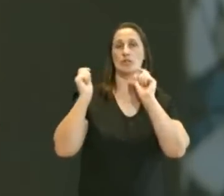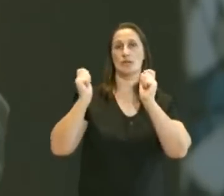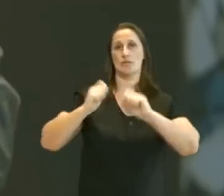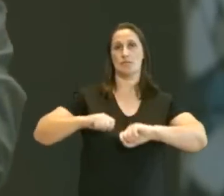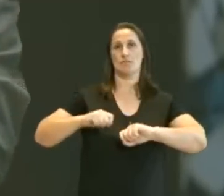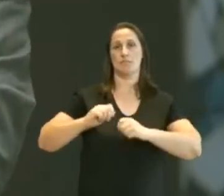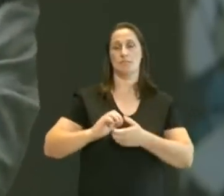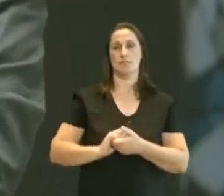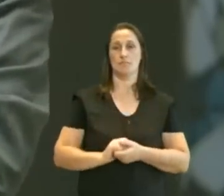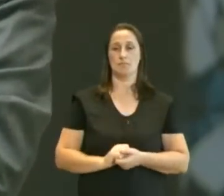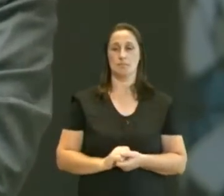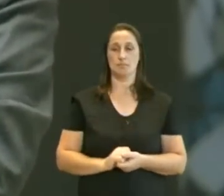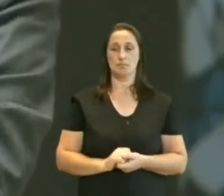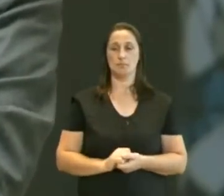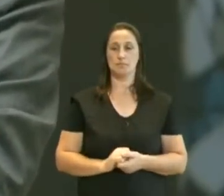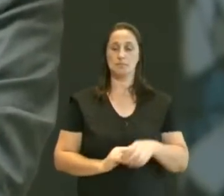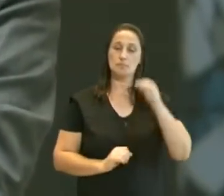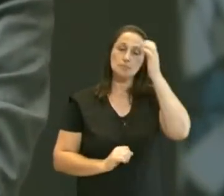você.